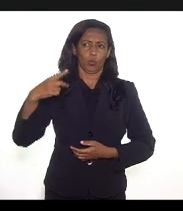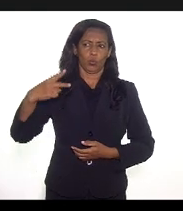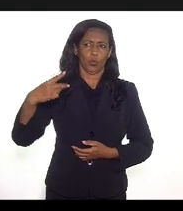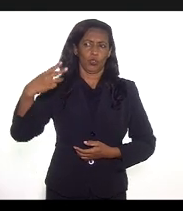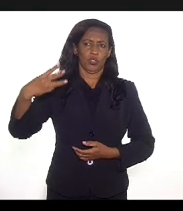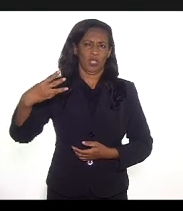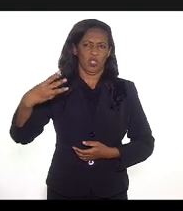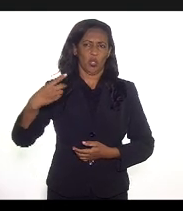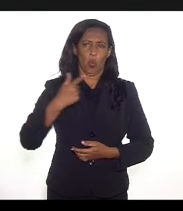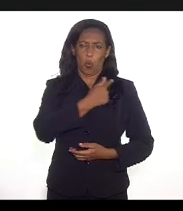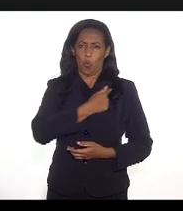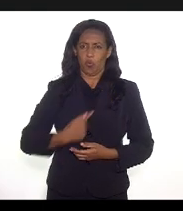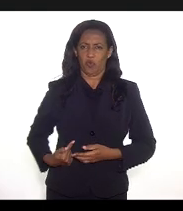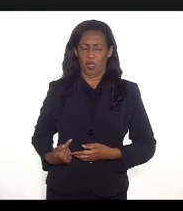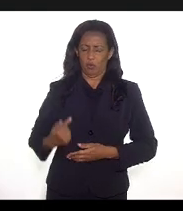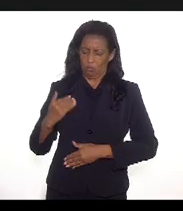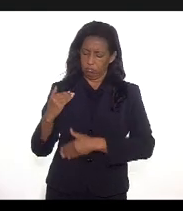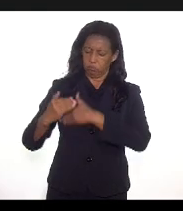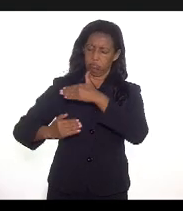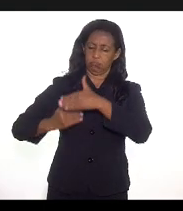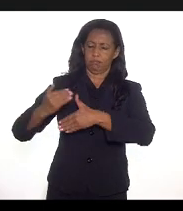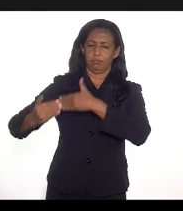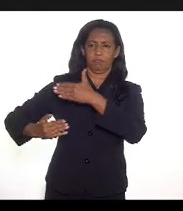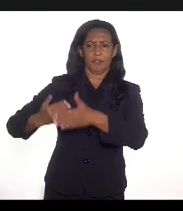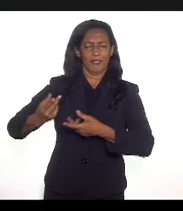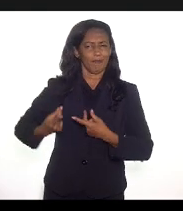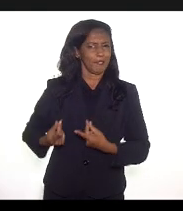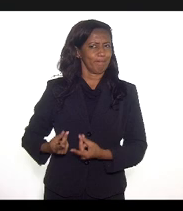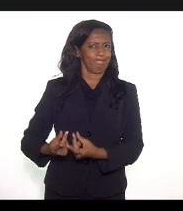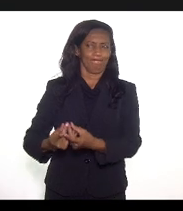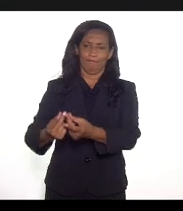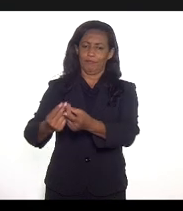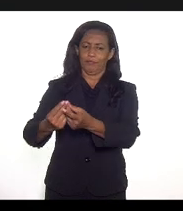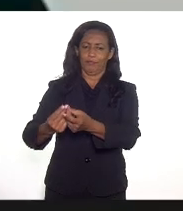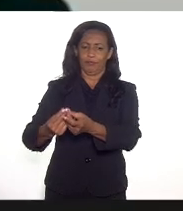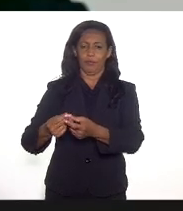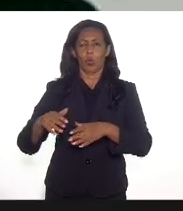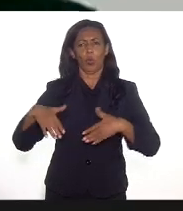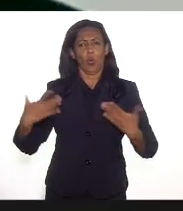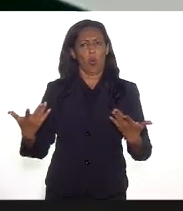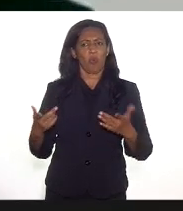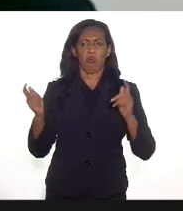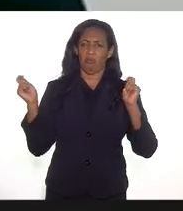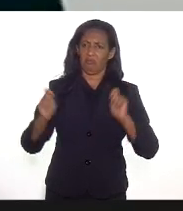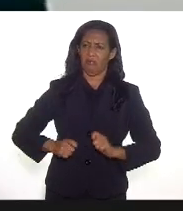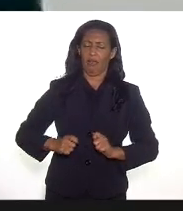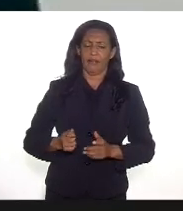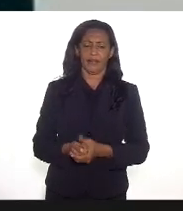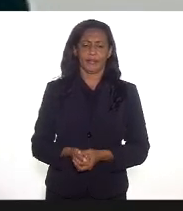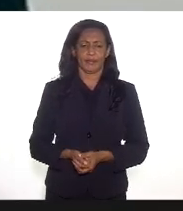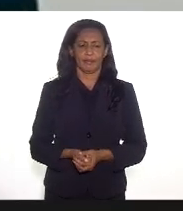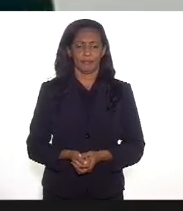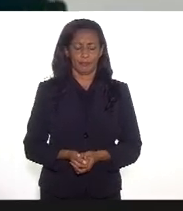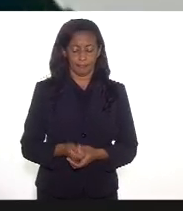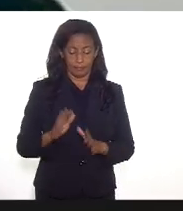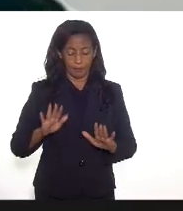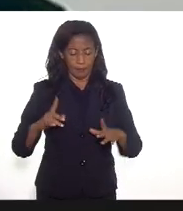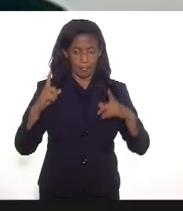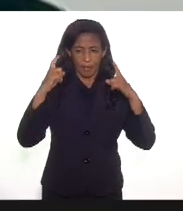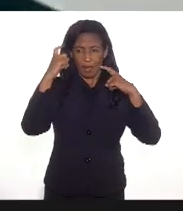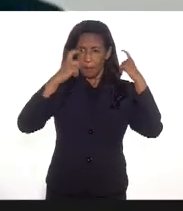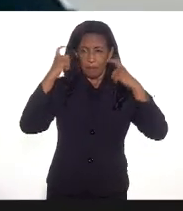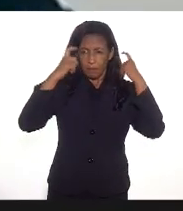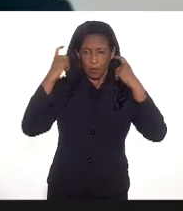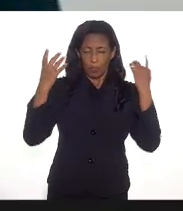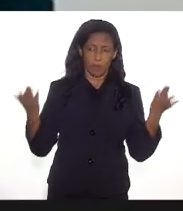1, 2, 3, 10, 20 governos. Elas ficam para toda a eternidade ou o quanto ela pode durar. A nossa preocupação agora,